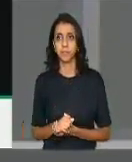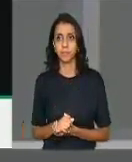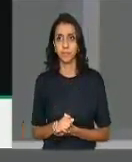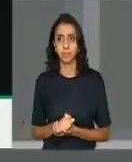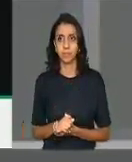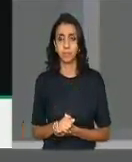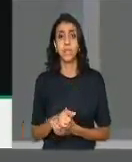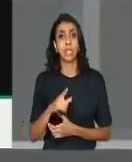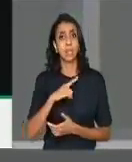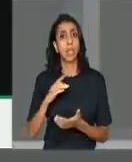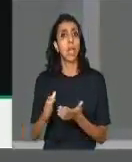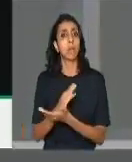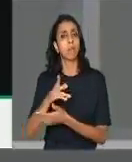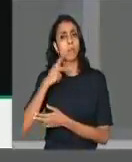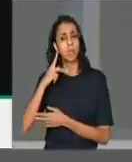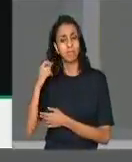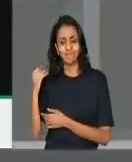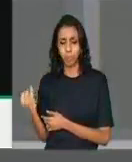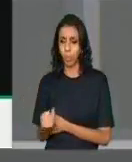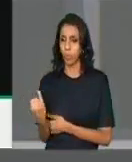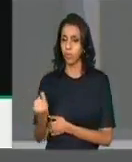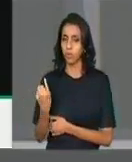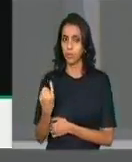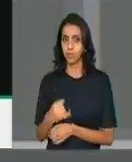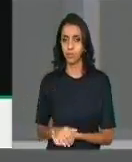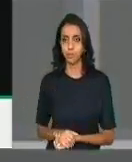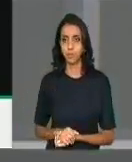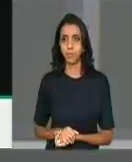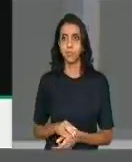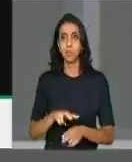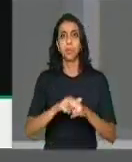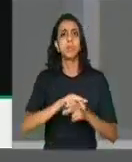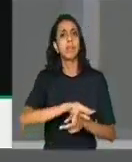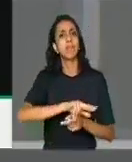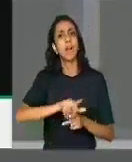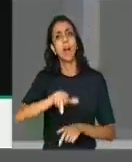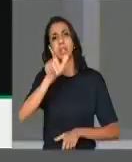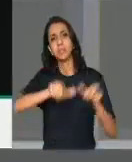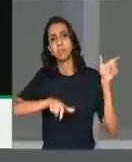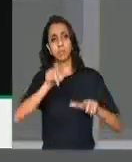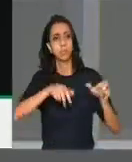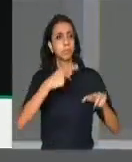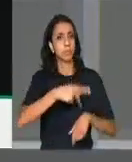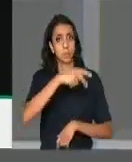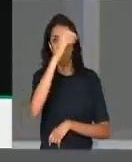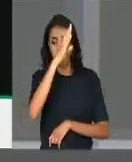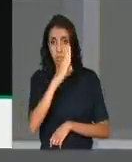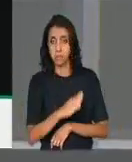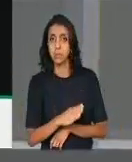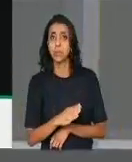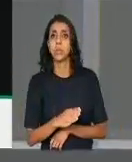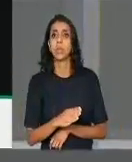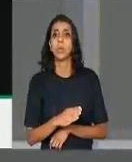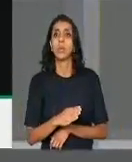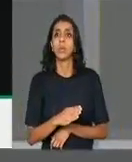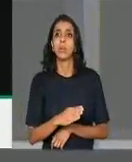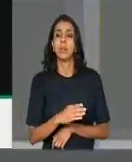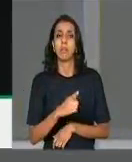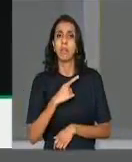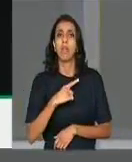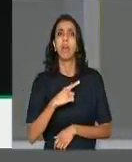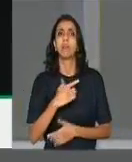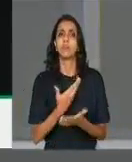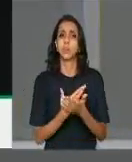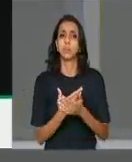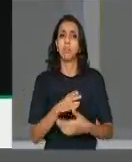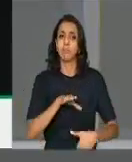global importante, que faz com que muitos brasileiros realizem seus processos de